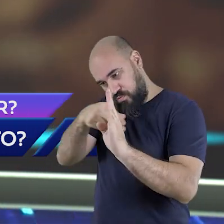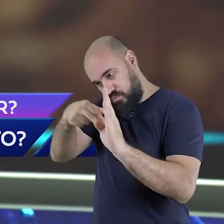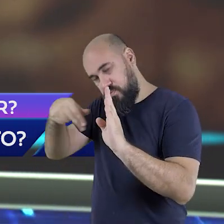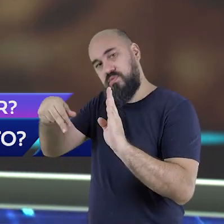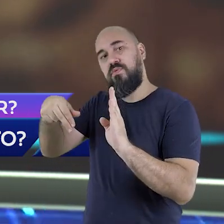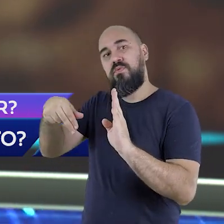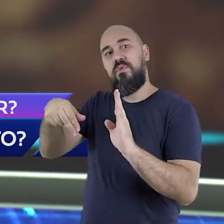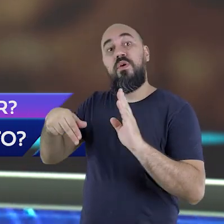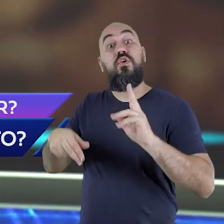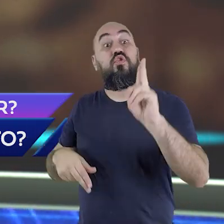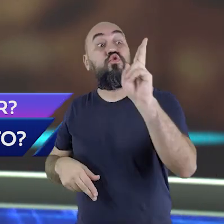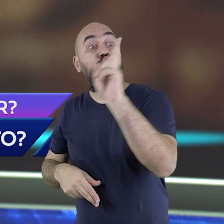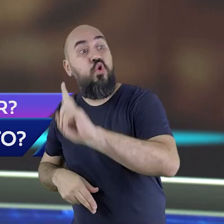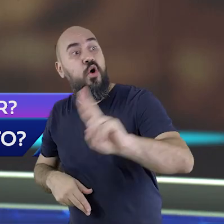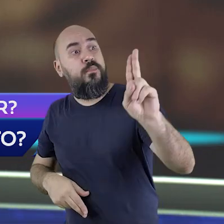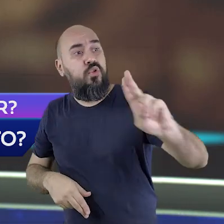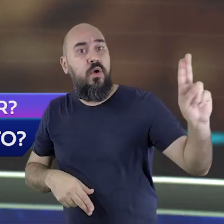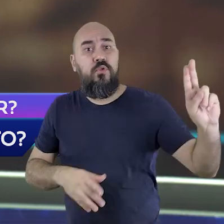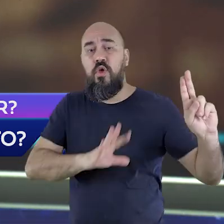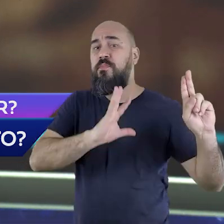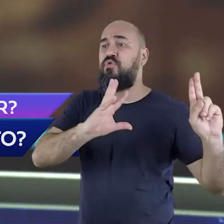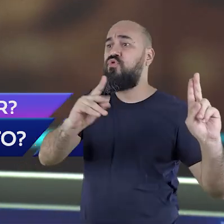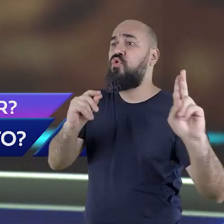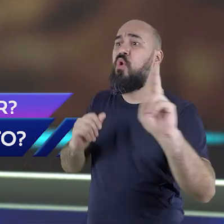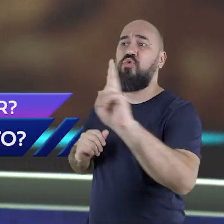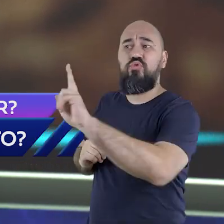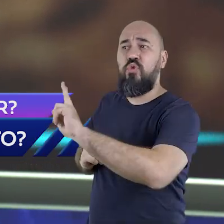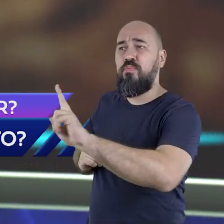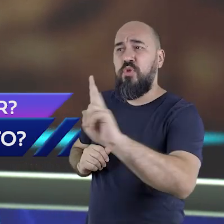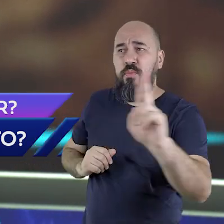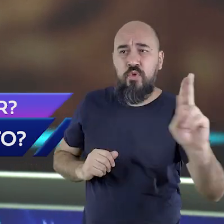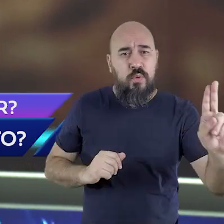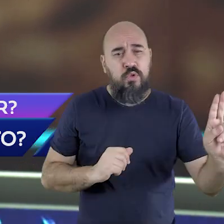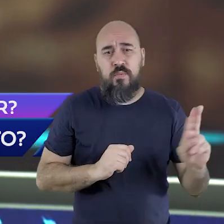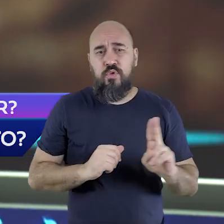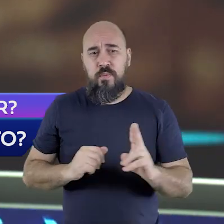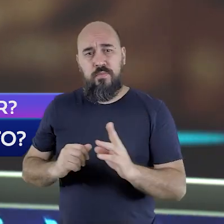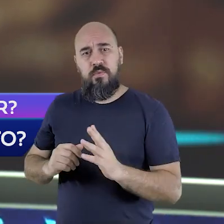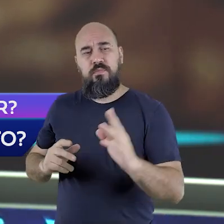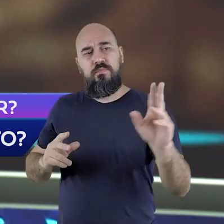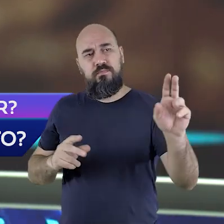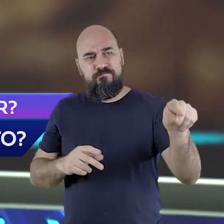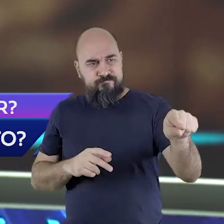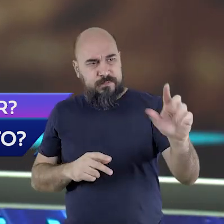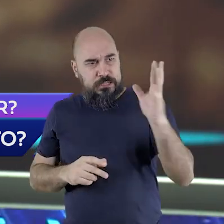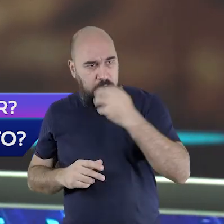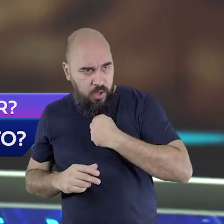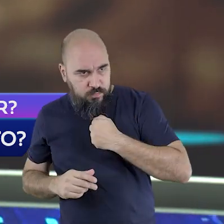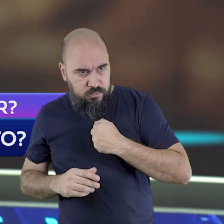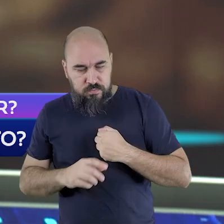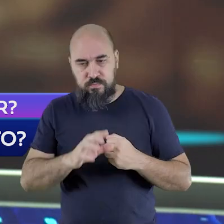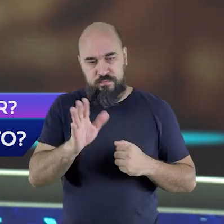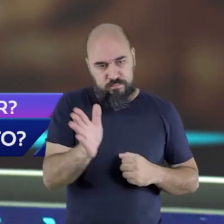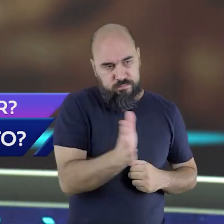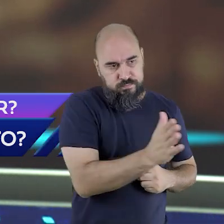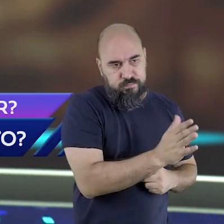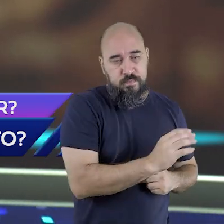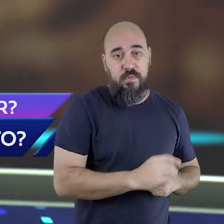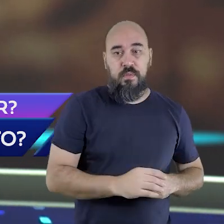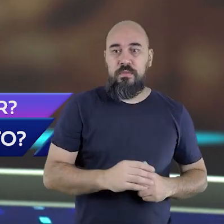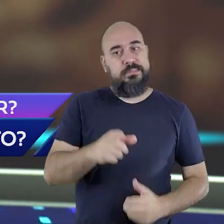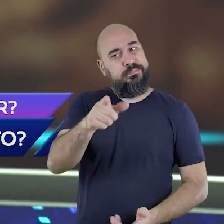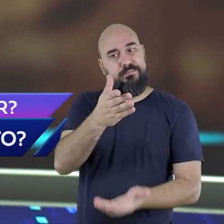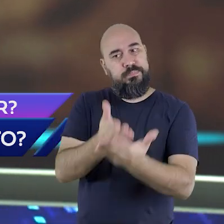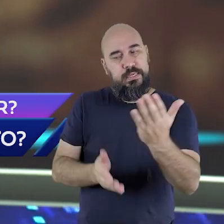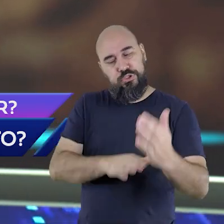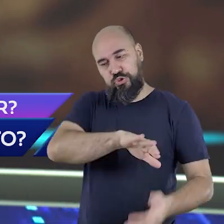nomes passa diante de Deus e recebem o veredito de salvo ou perdido. Quando eu olho